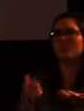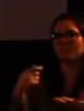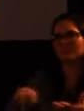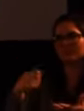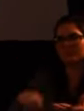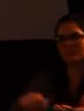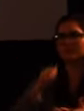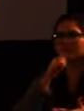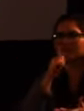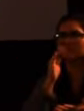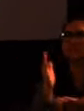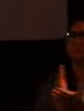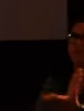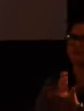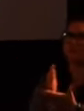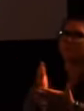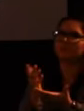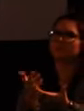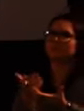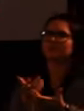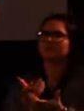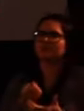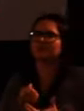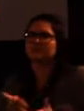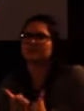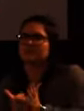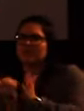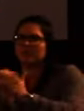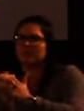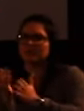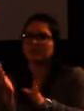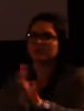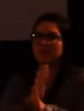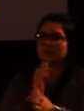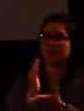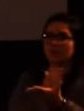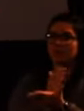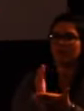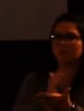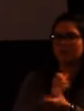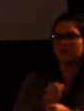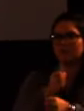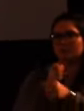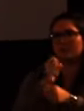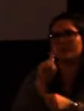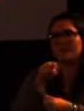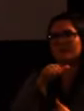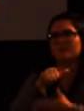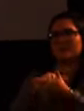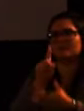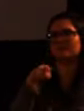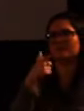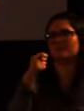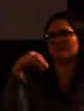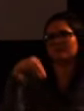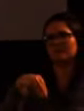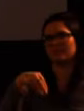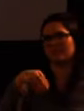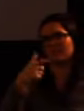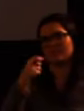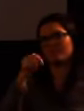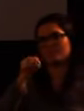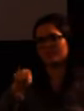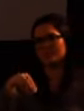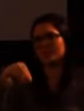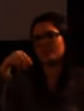ter exceções. Existem equipamentos aí que necessitam e requerem áreas maiores que 20 mil metros quadrados, que é essa área máxima que nós